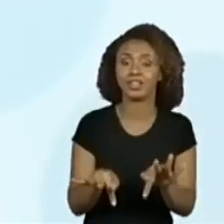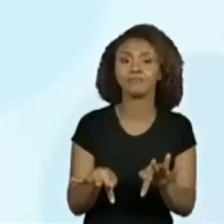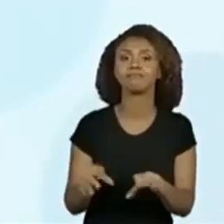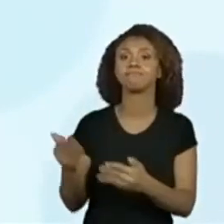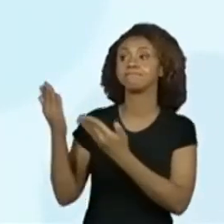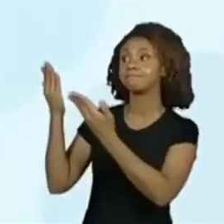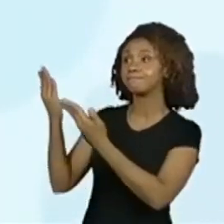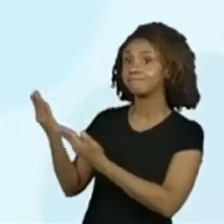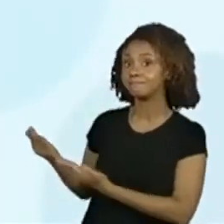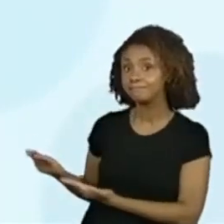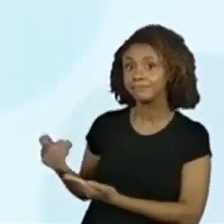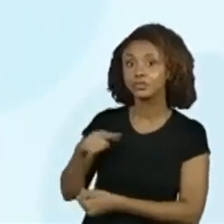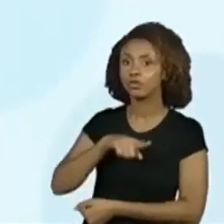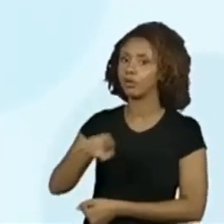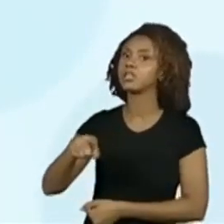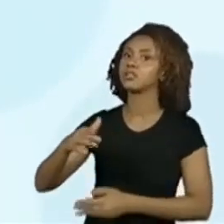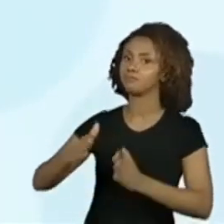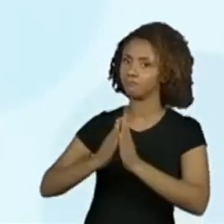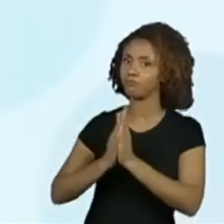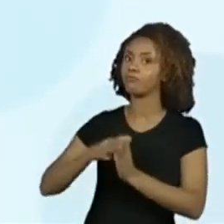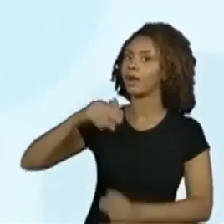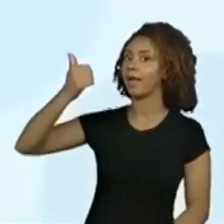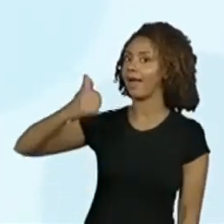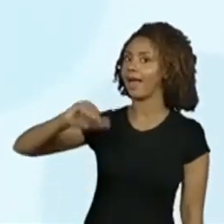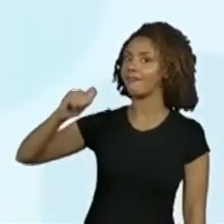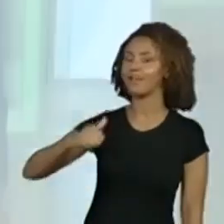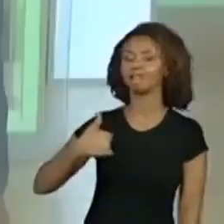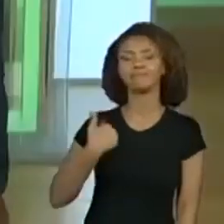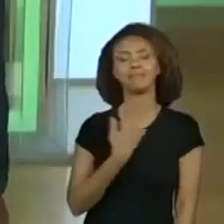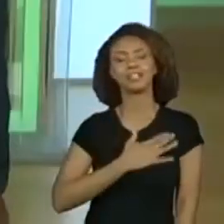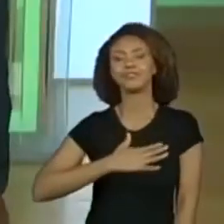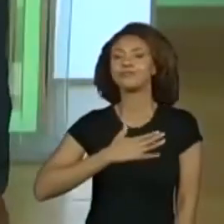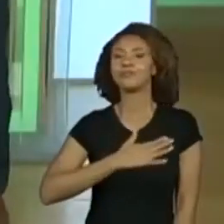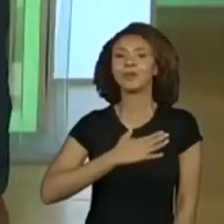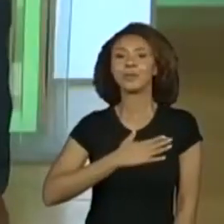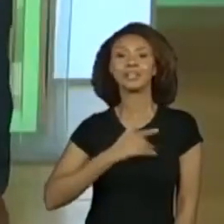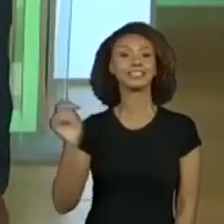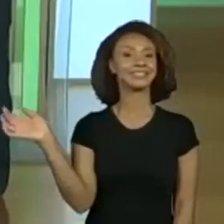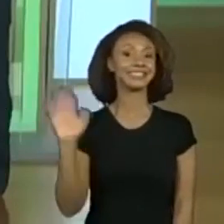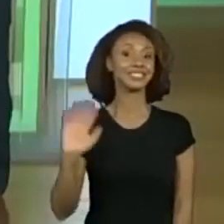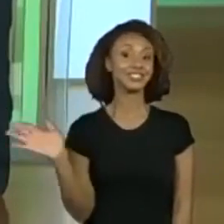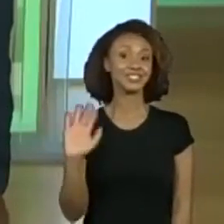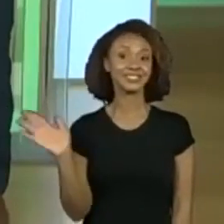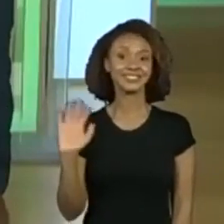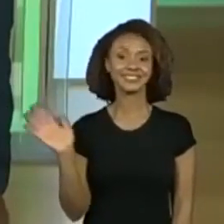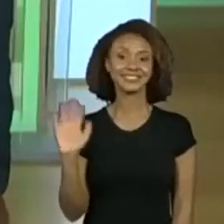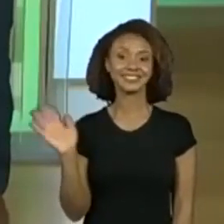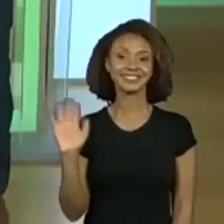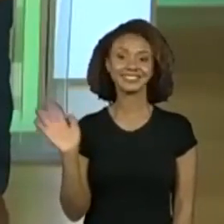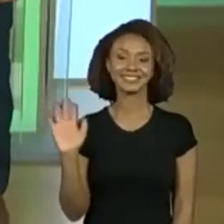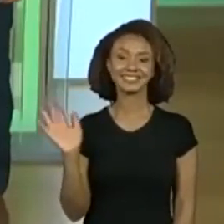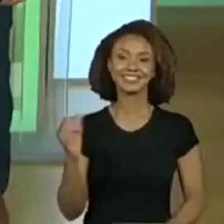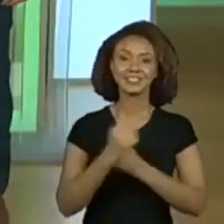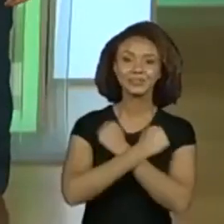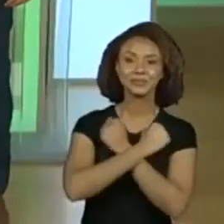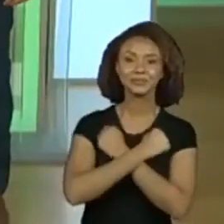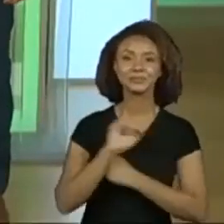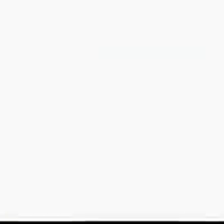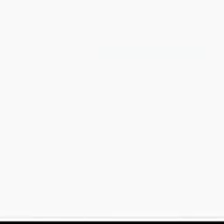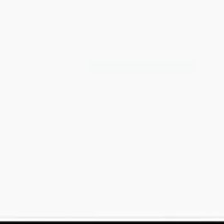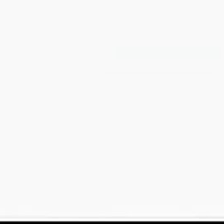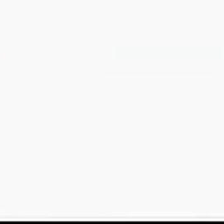aí o nosso formulário para que vocês avaliem A aula foi um prazer tê-los conosco tchau tchau e até a próxima tchau um